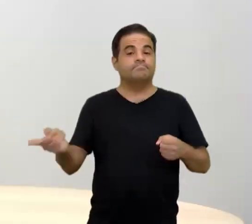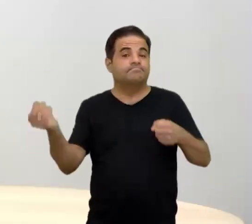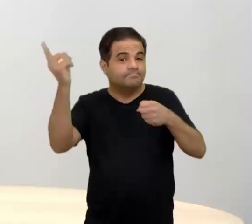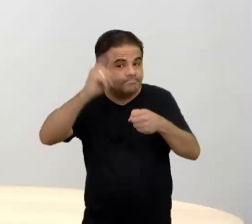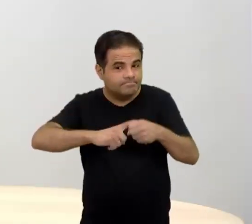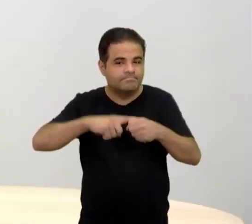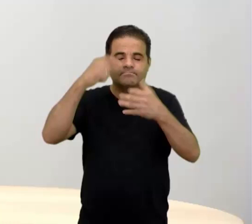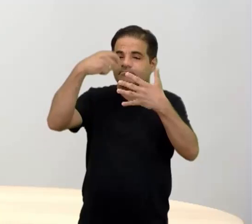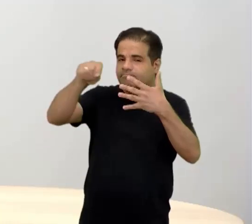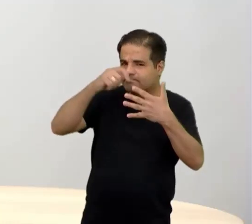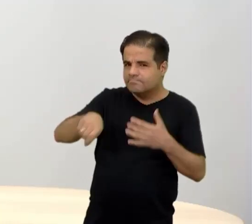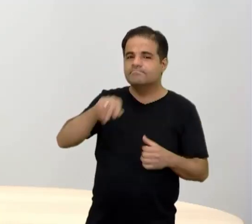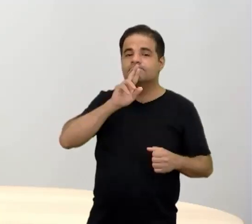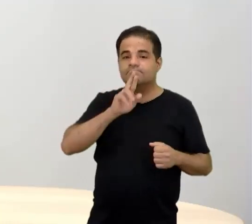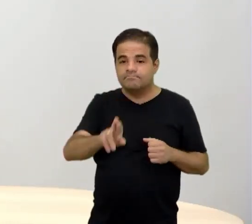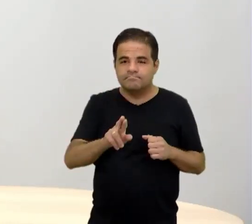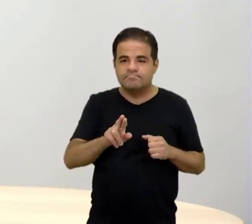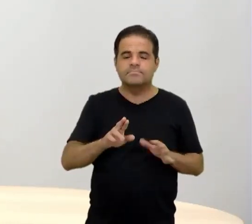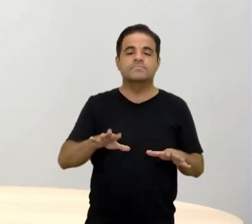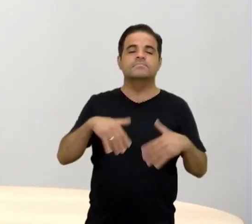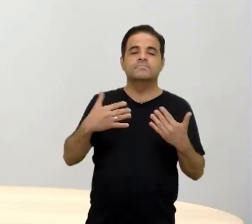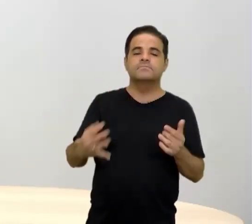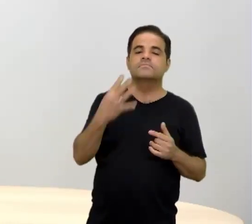Voltamos aí com o resultado.